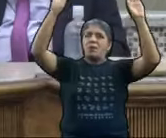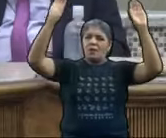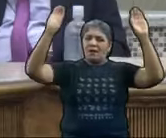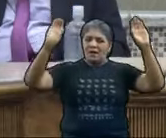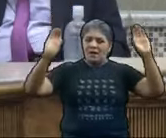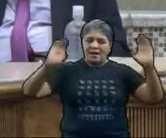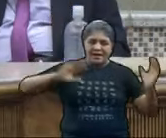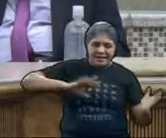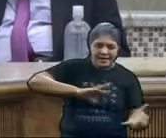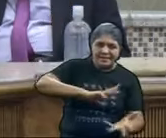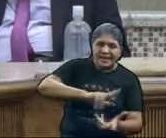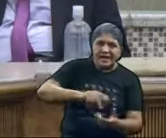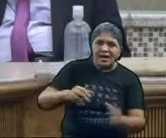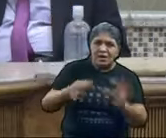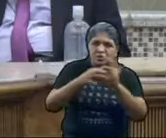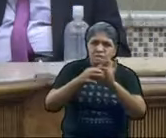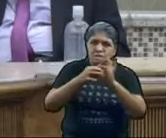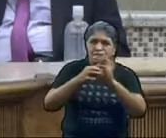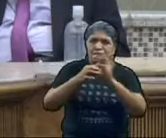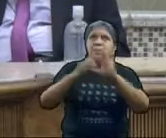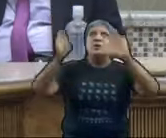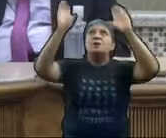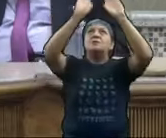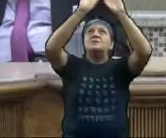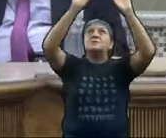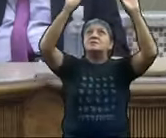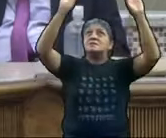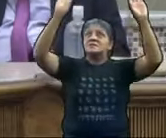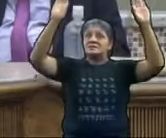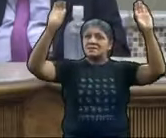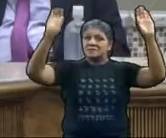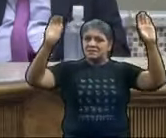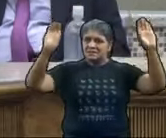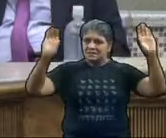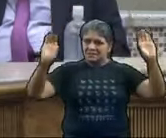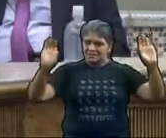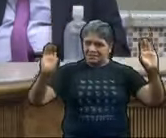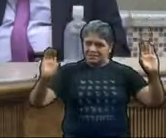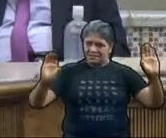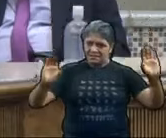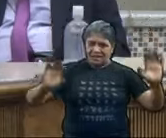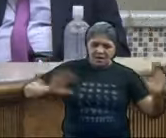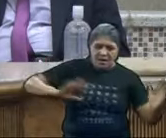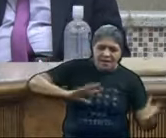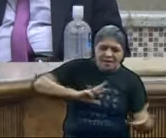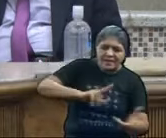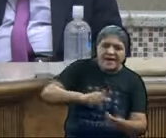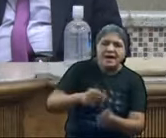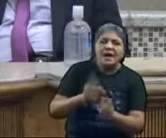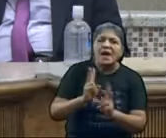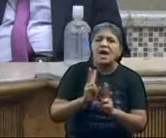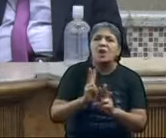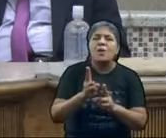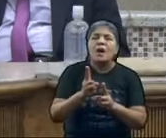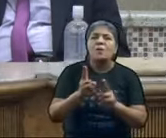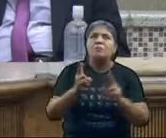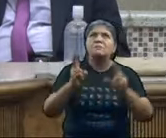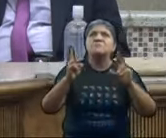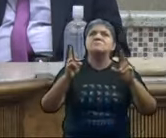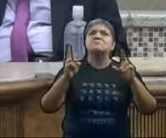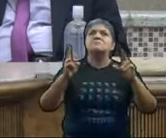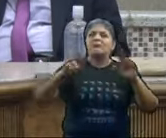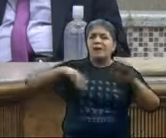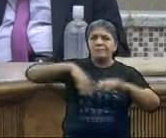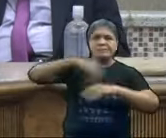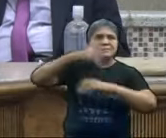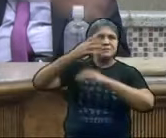Aide sempre cita essa expressão aqui, que céus e terra virarão a mesma grei, ou